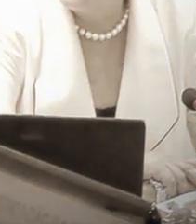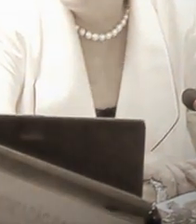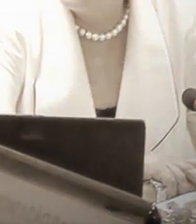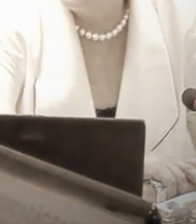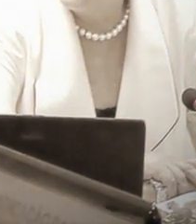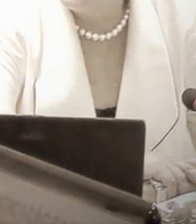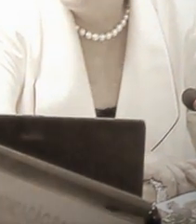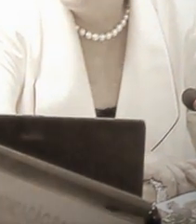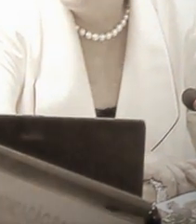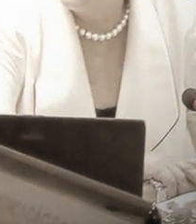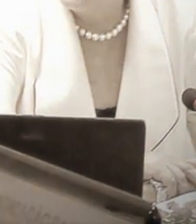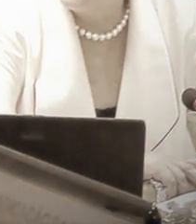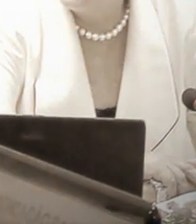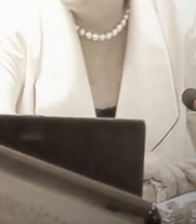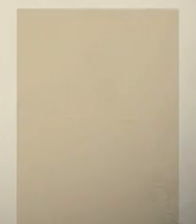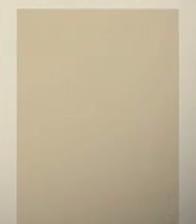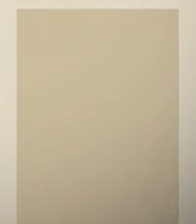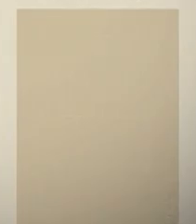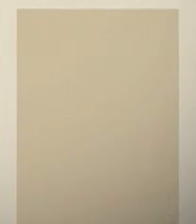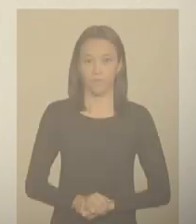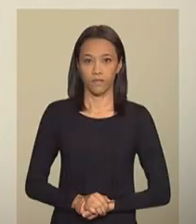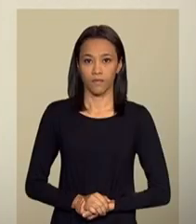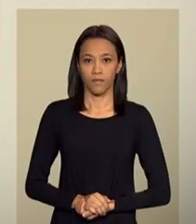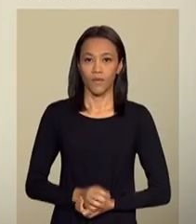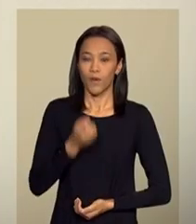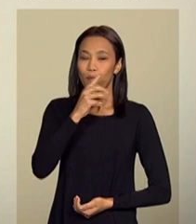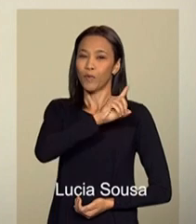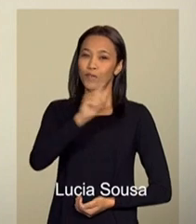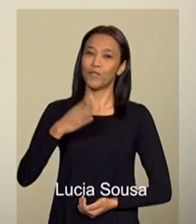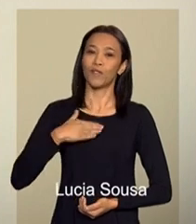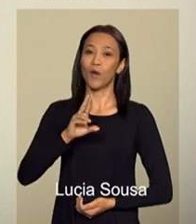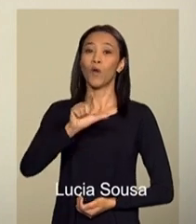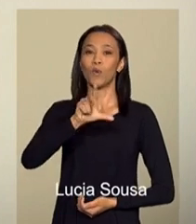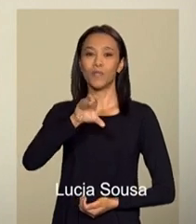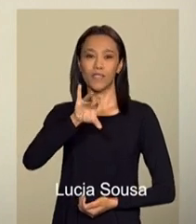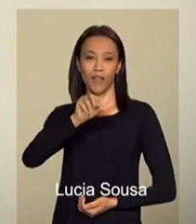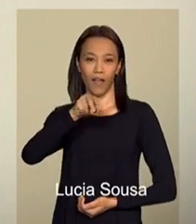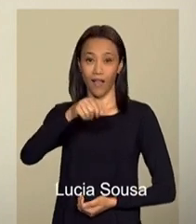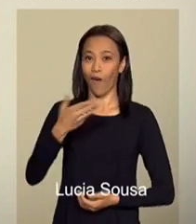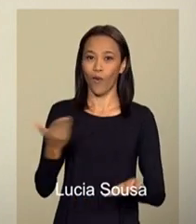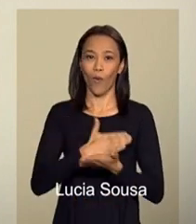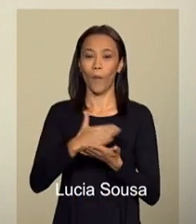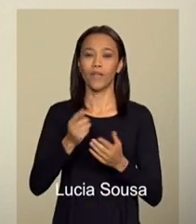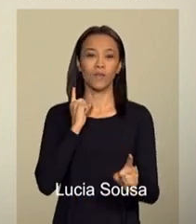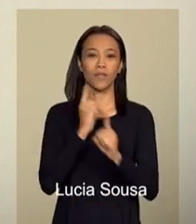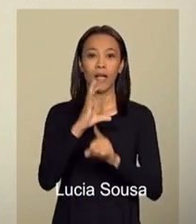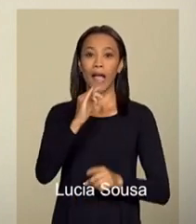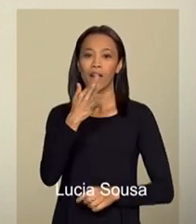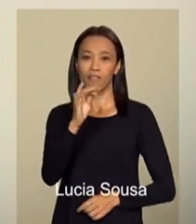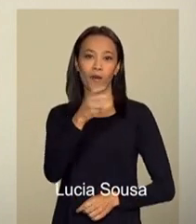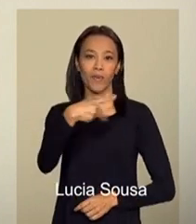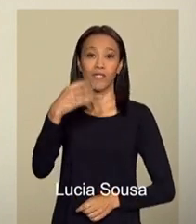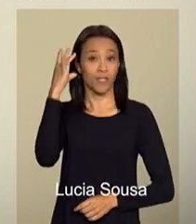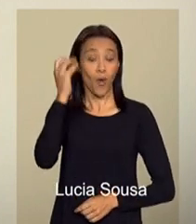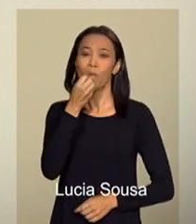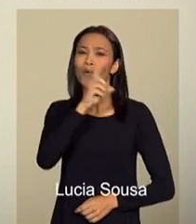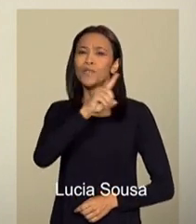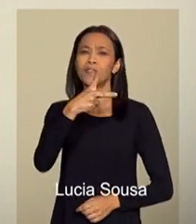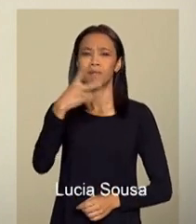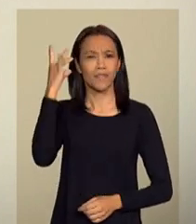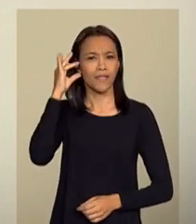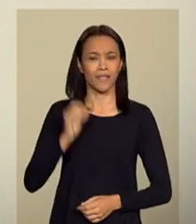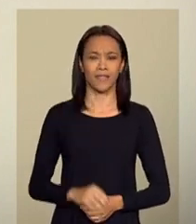café com a Presidenta Olá bom dia eu sou o Luciano sench e começa agora mais um café com a presidenta Dilma Bom dia